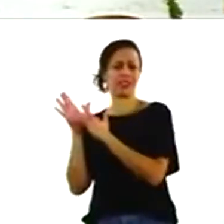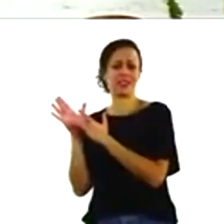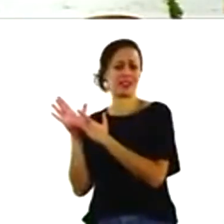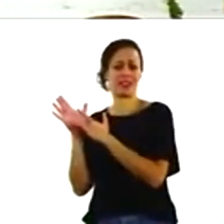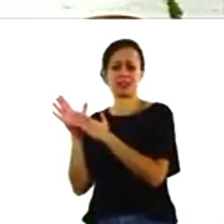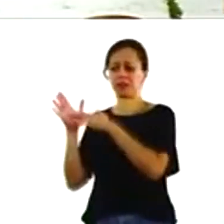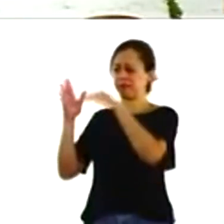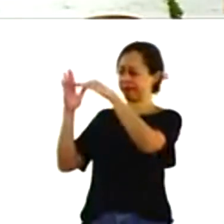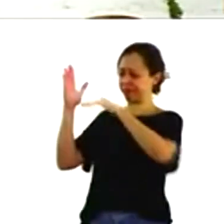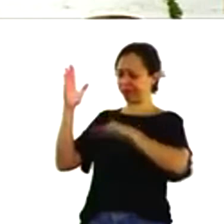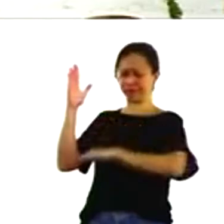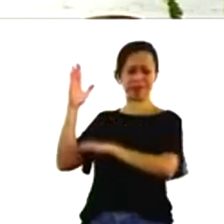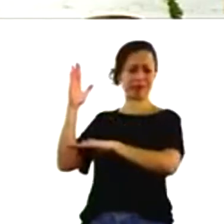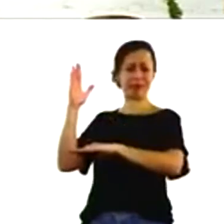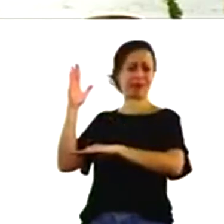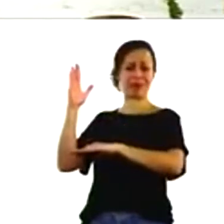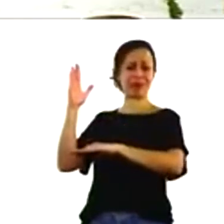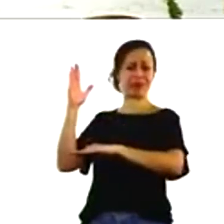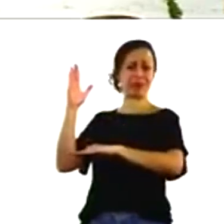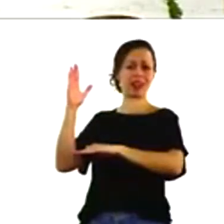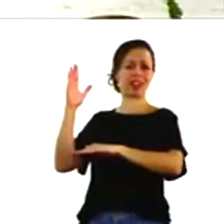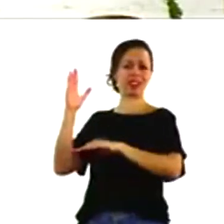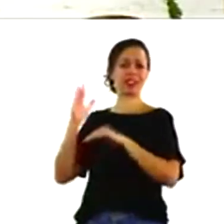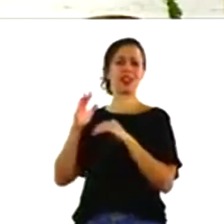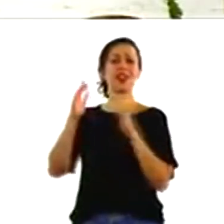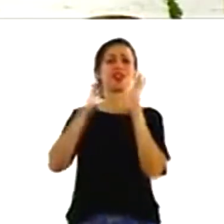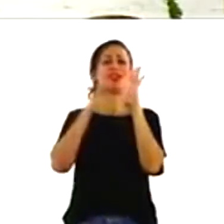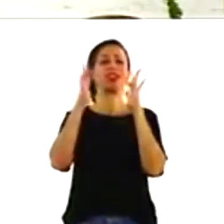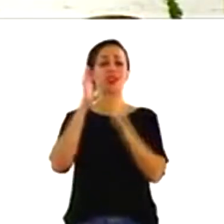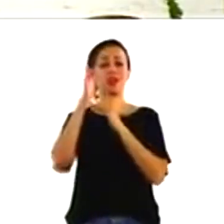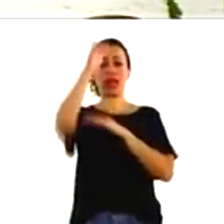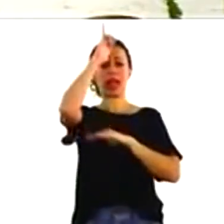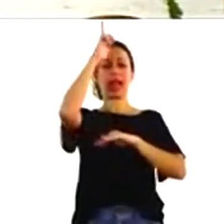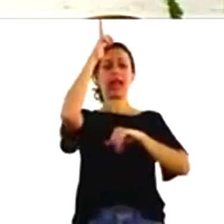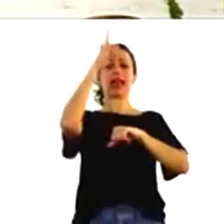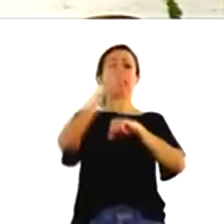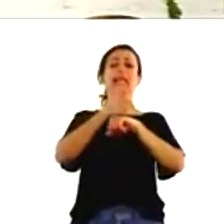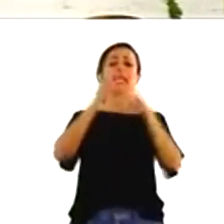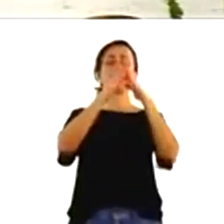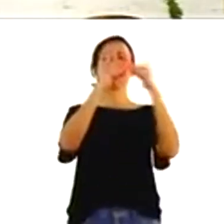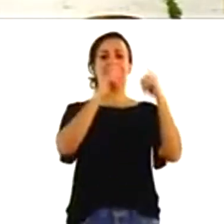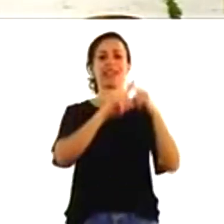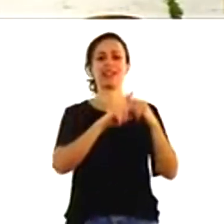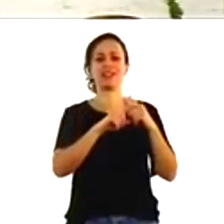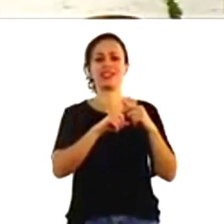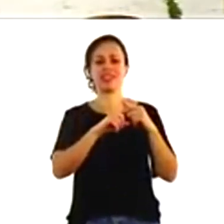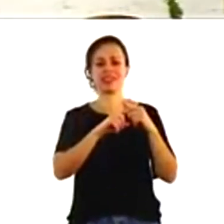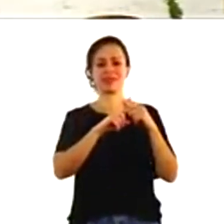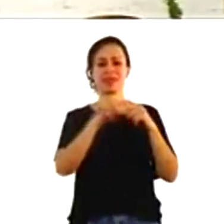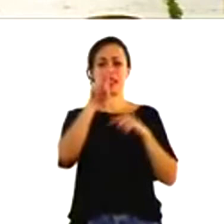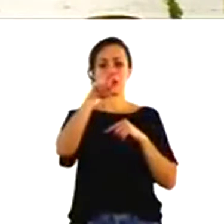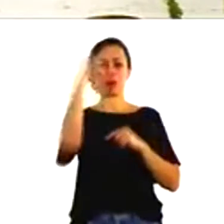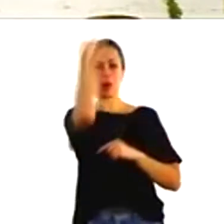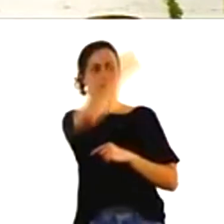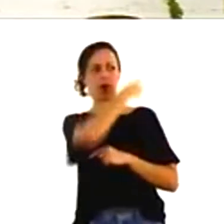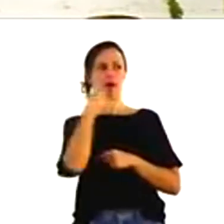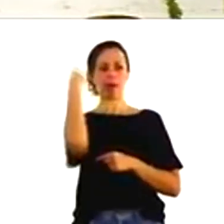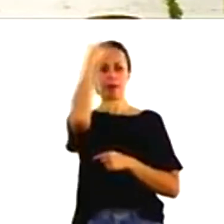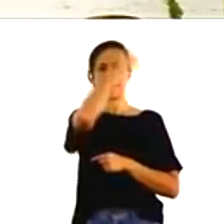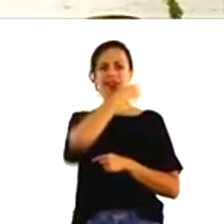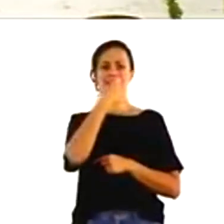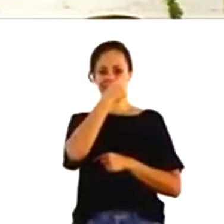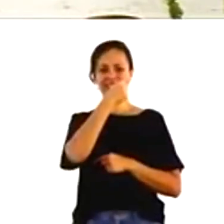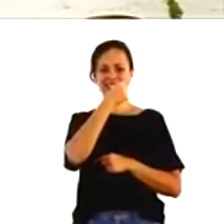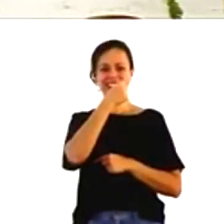o domina sendo o cabeça da igreja. Então Jesus está dizendo, ou Deus está